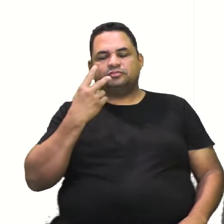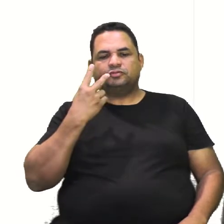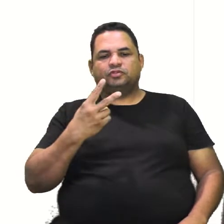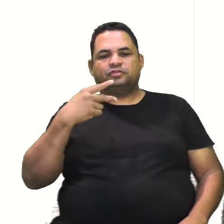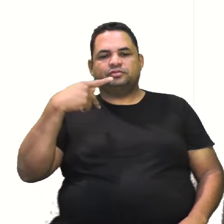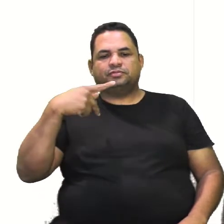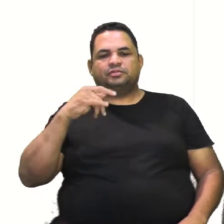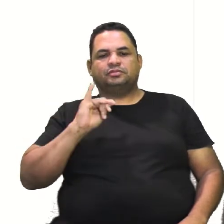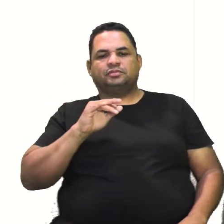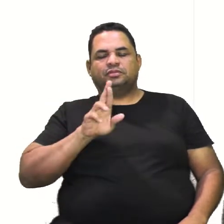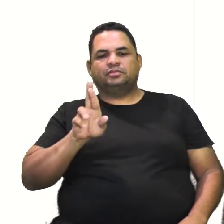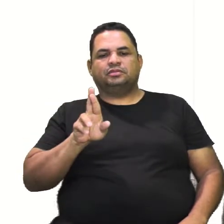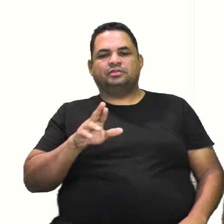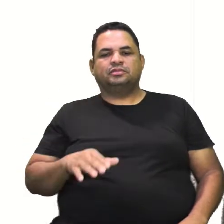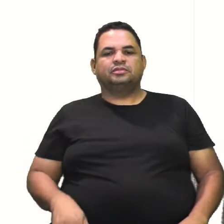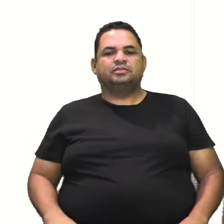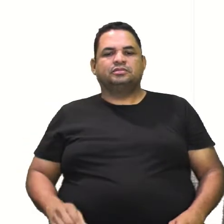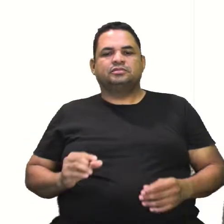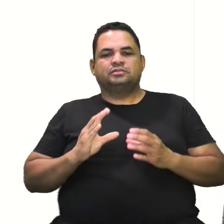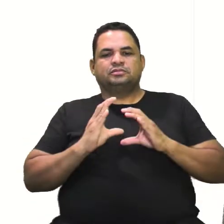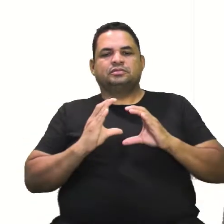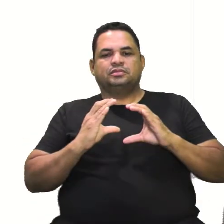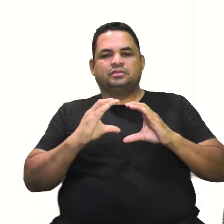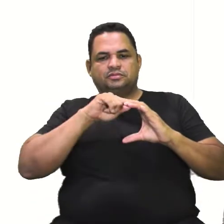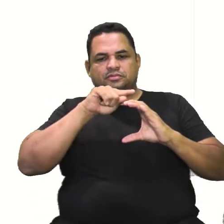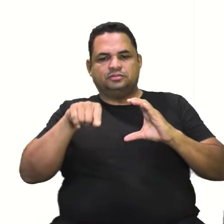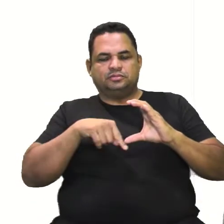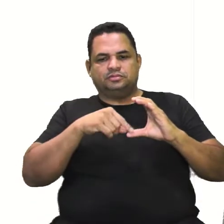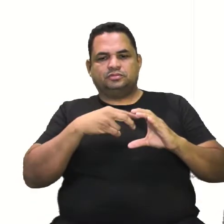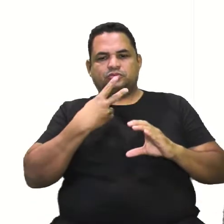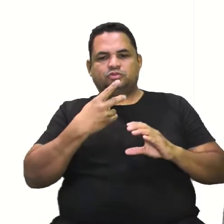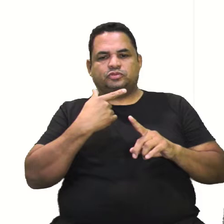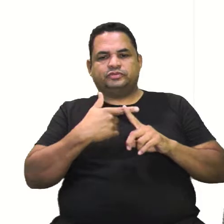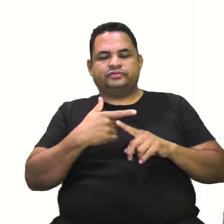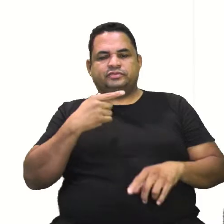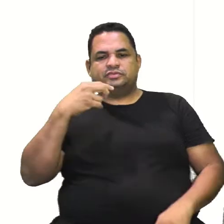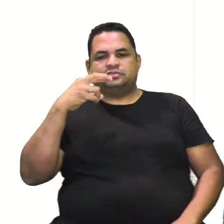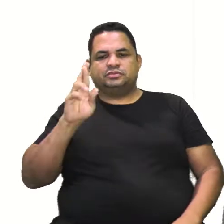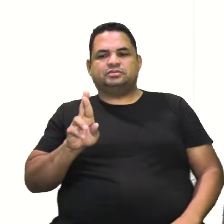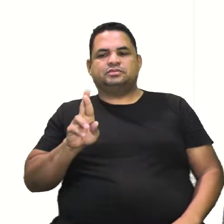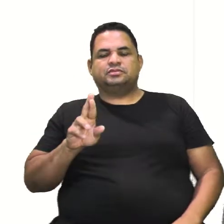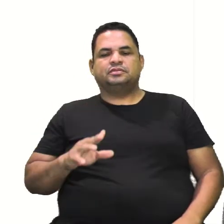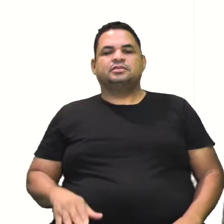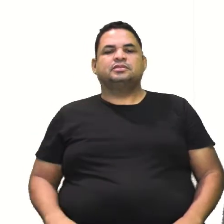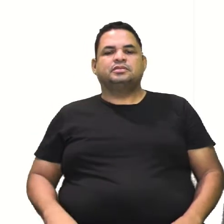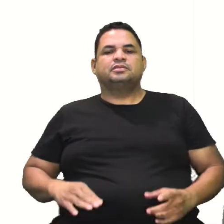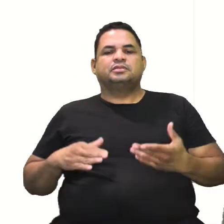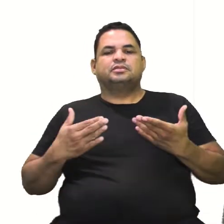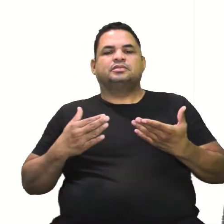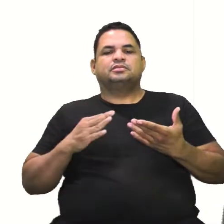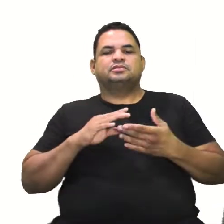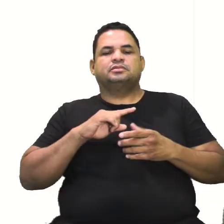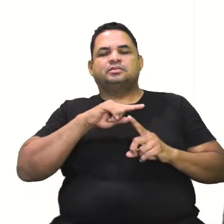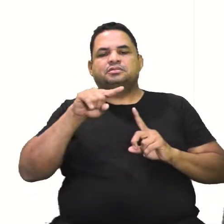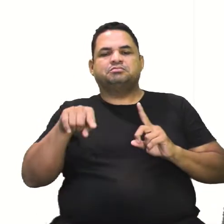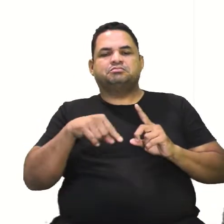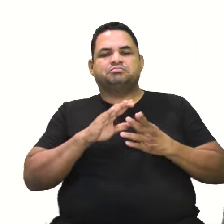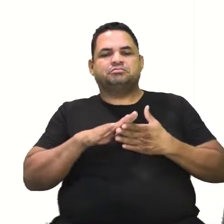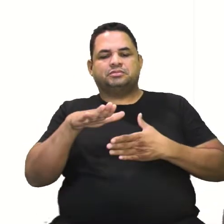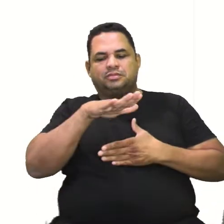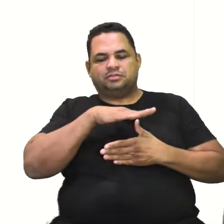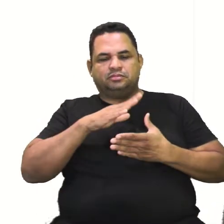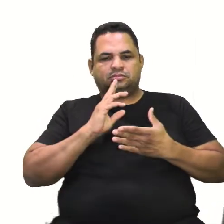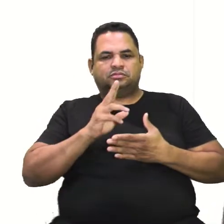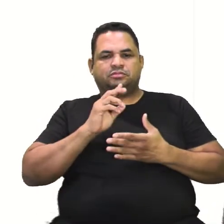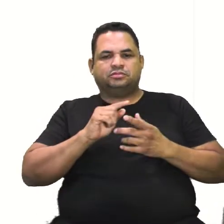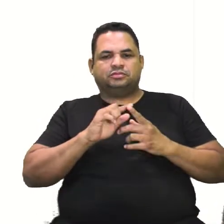Já para calcular diâmetro, já o diâmetro também então, é 2 vezes o raio, né? E claro que na circunferência não se calcula a área,